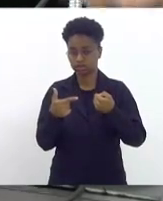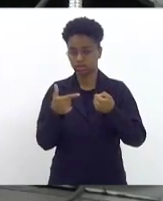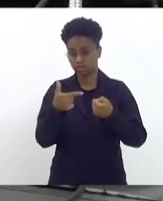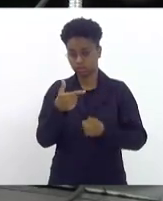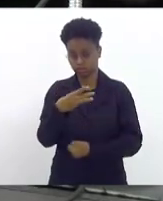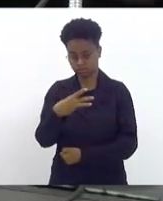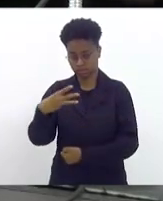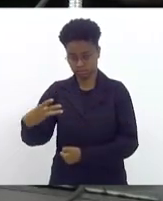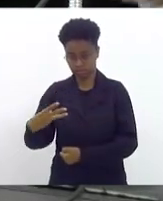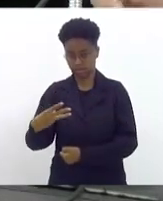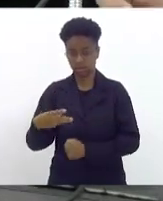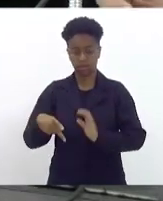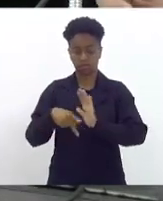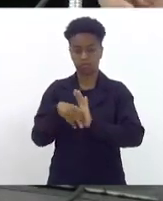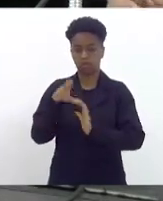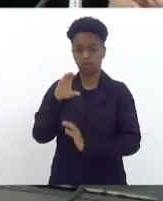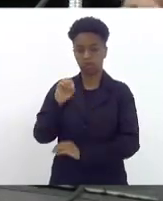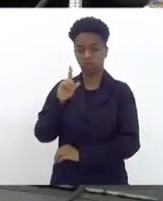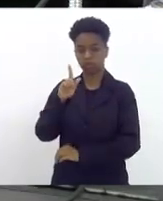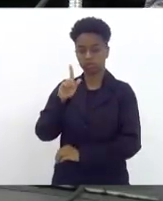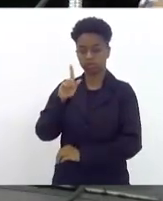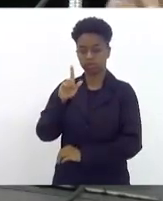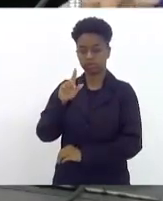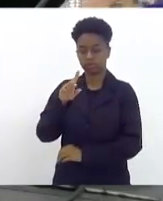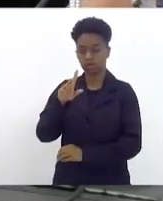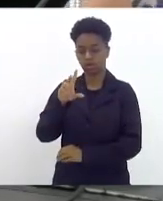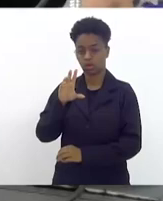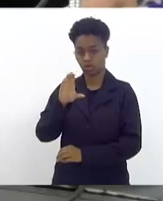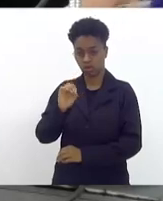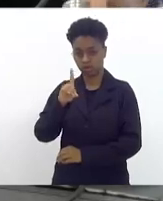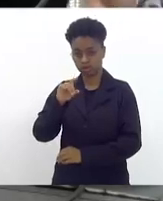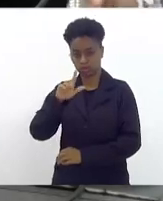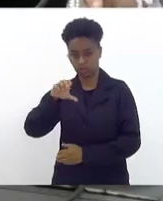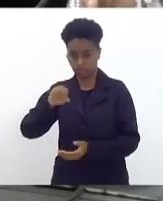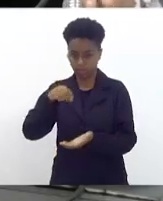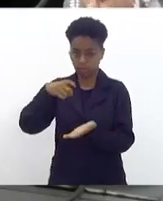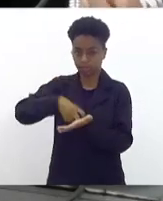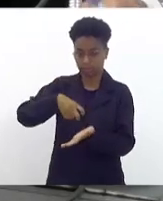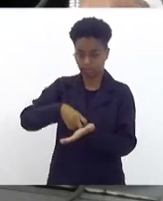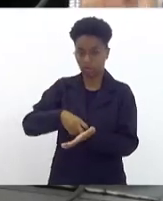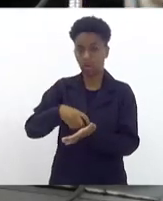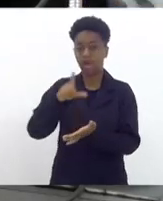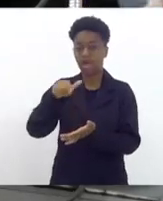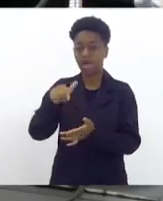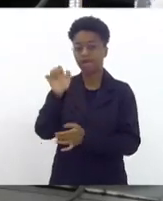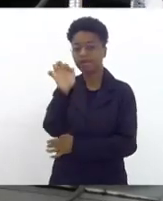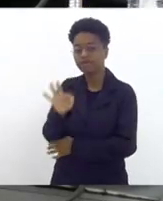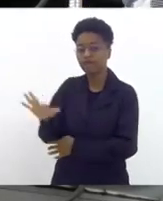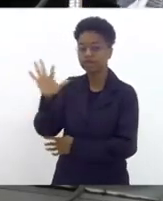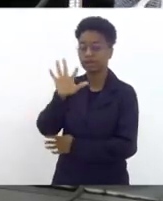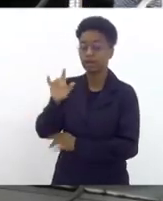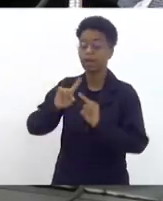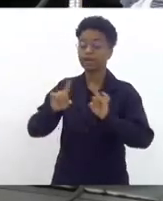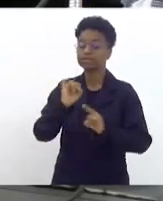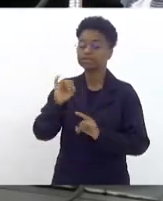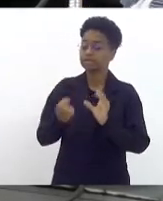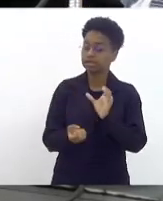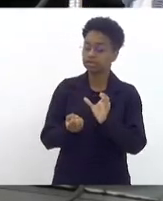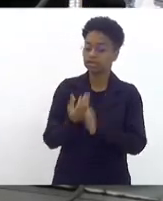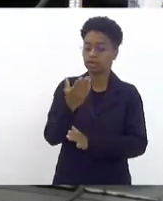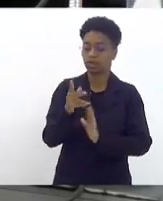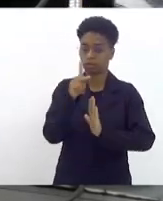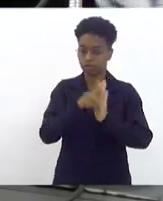233 do código penal é diâmetro Federal e quando ele apresenta um projeto transformando em autorizativo